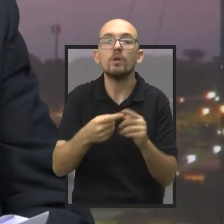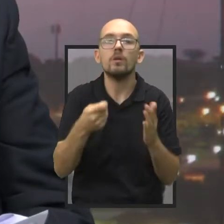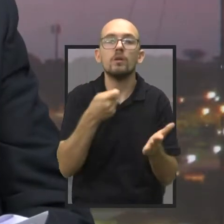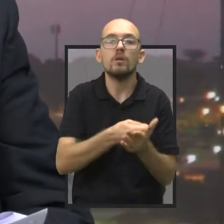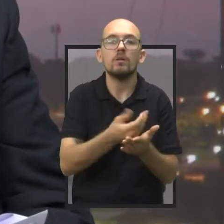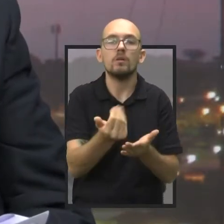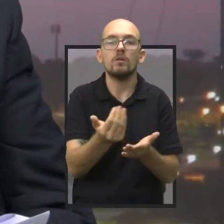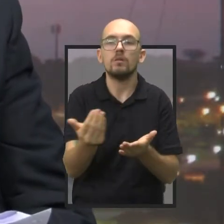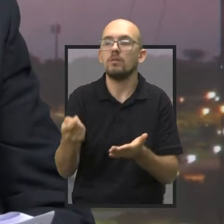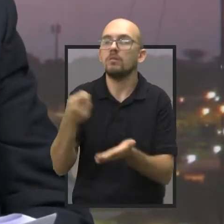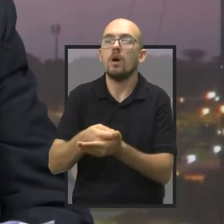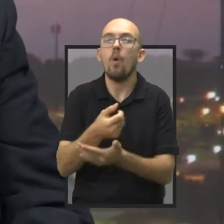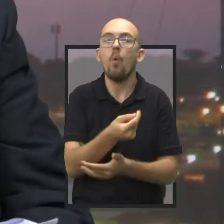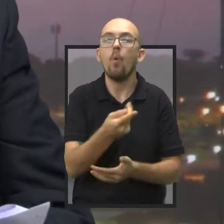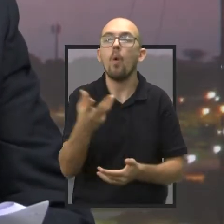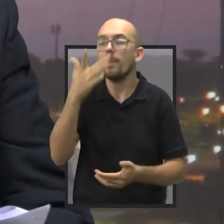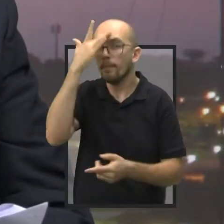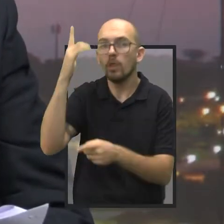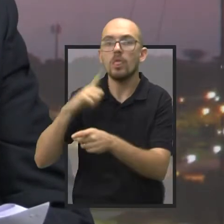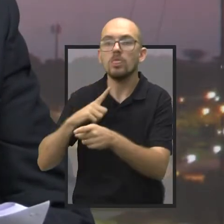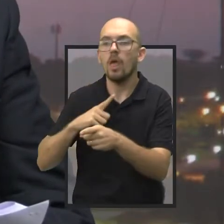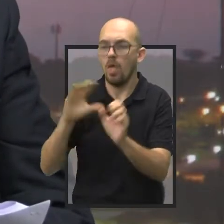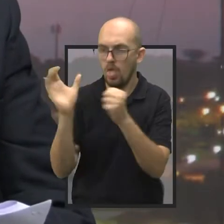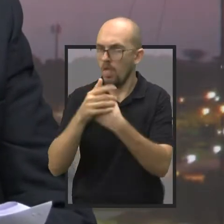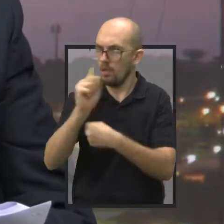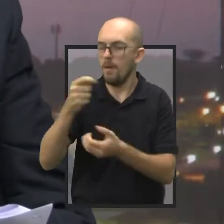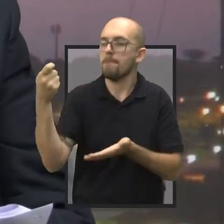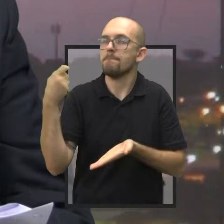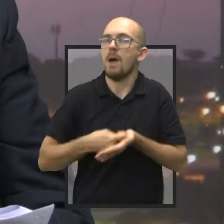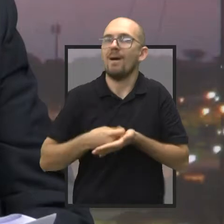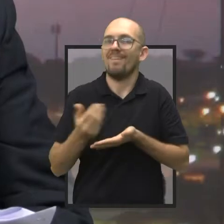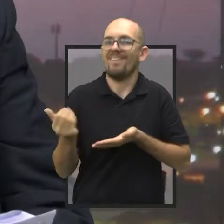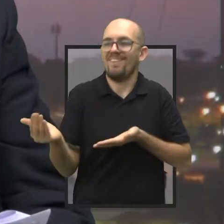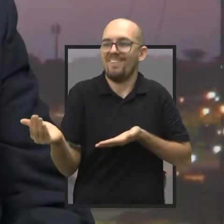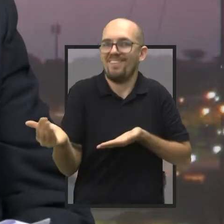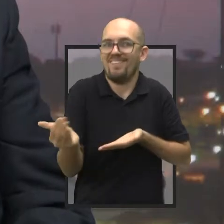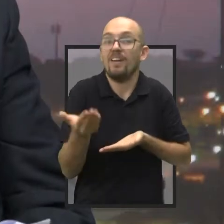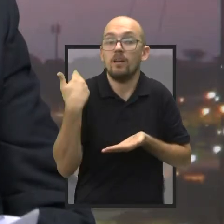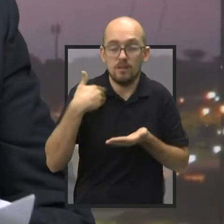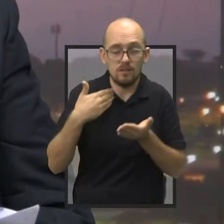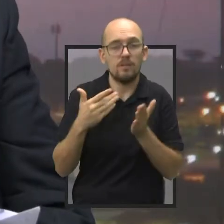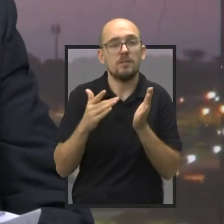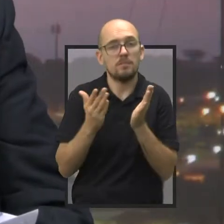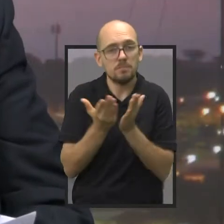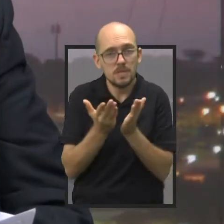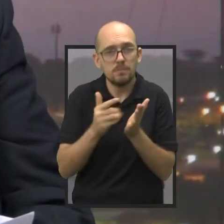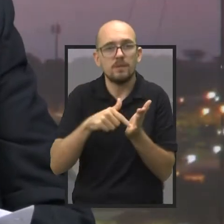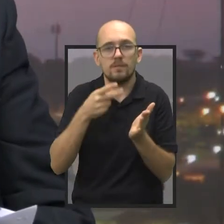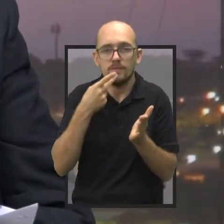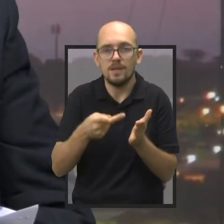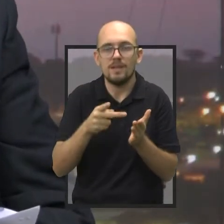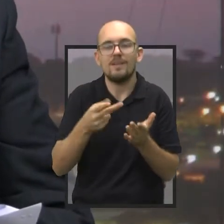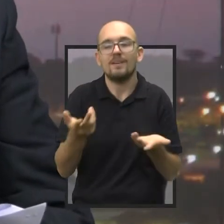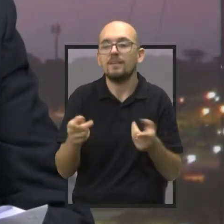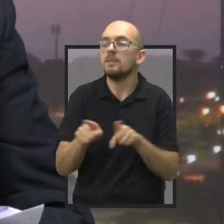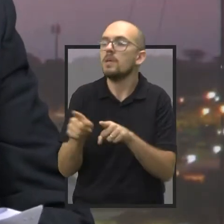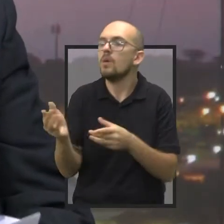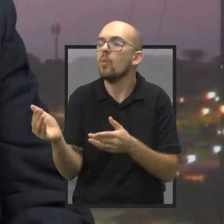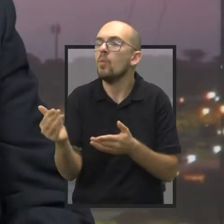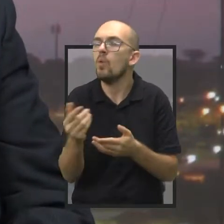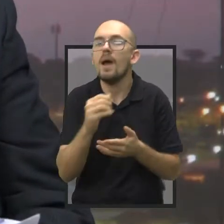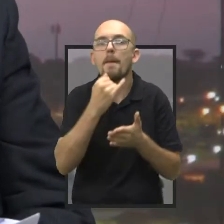econômico, saber qual era a população, com o número da população, eles saberiam quanto que se arrecadaria